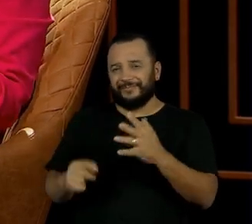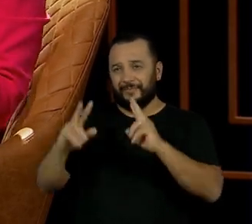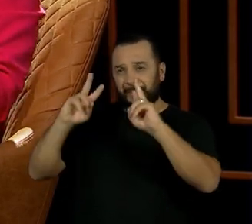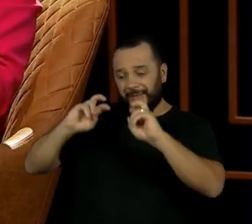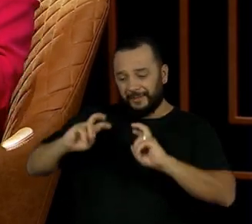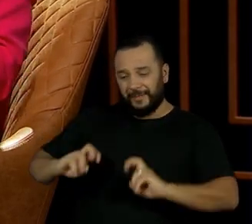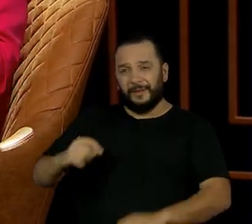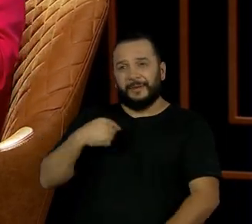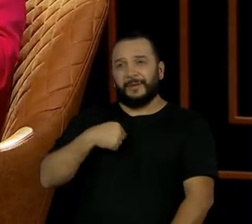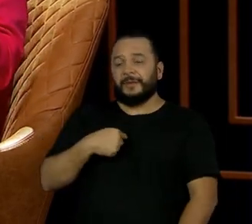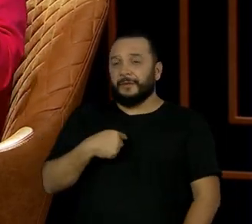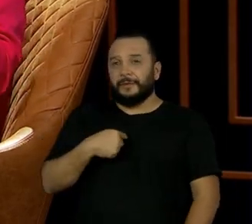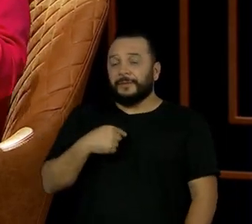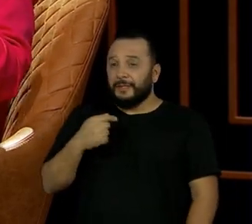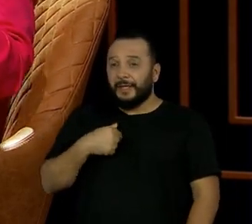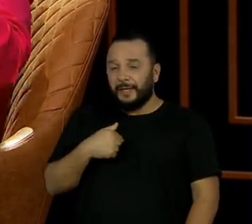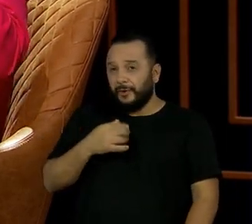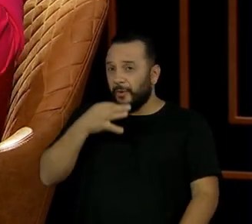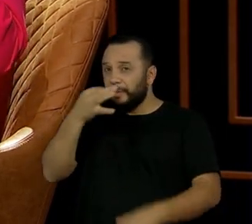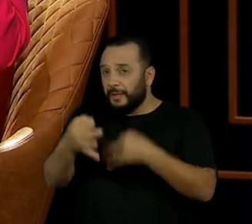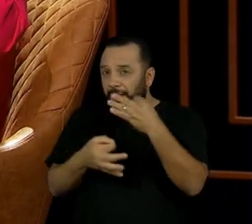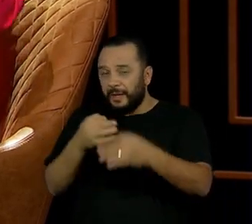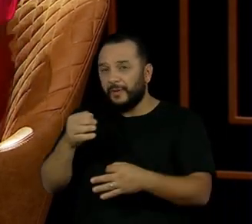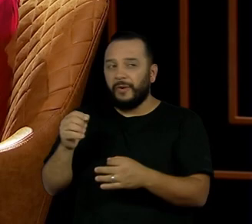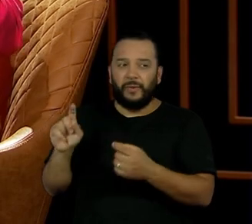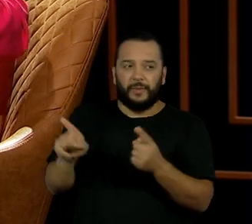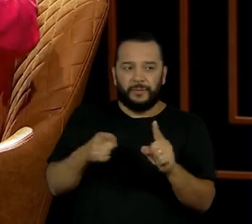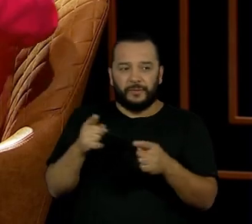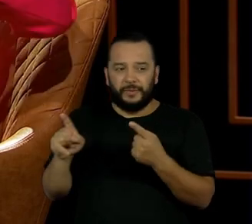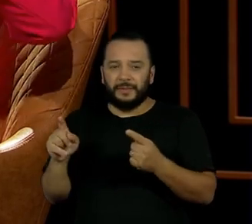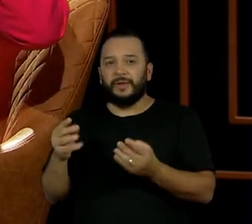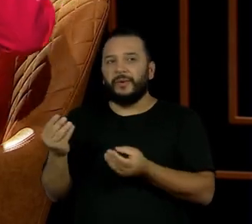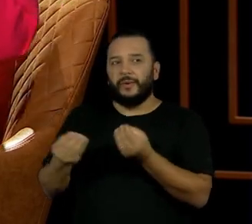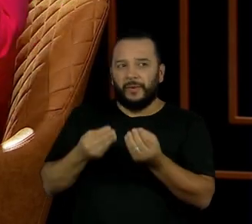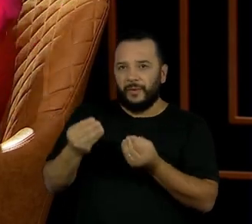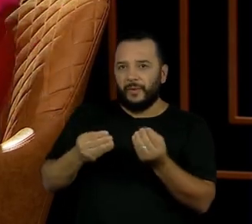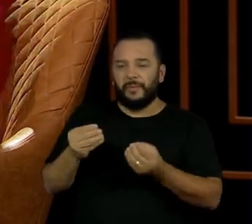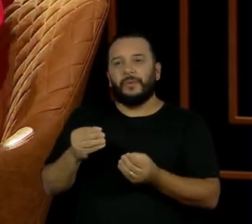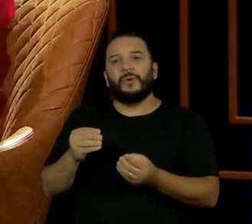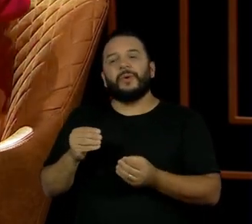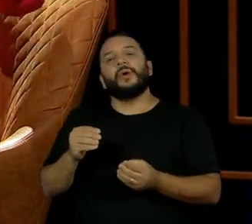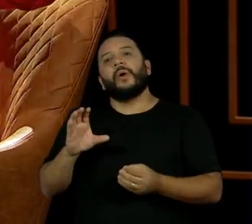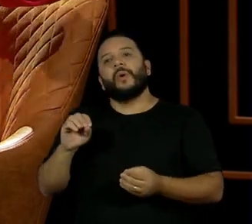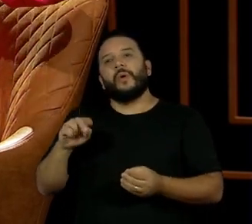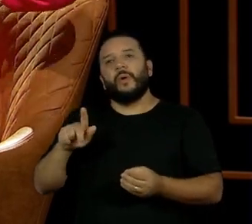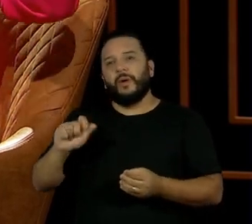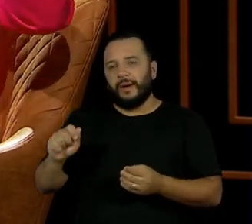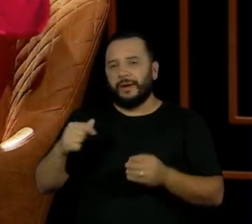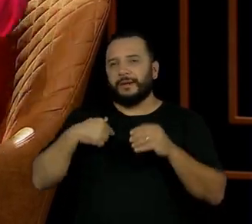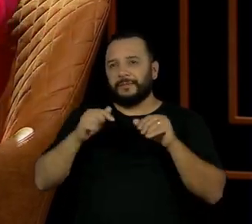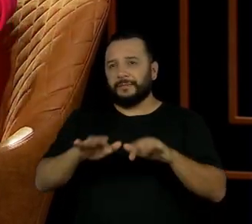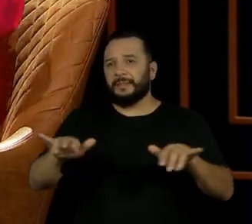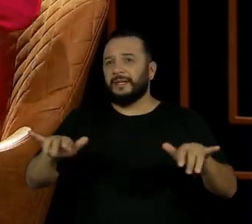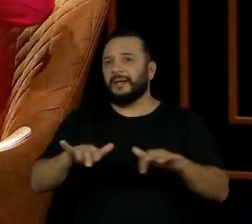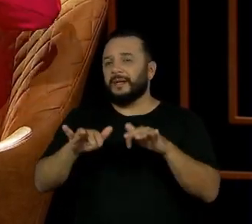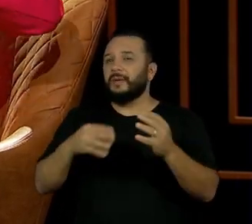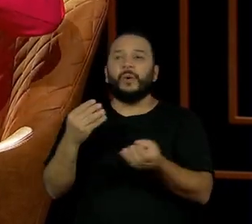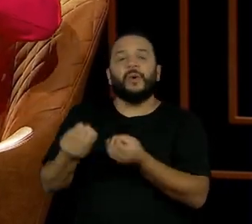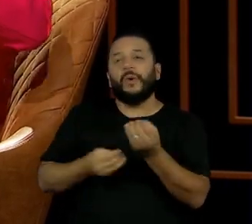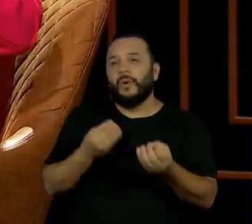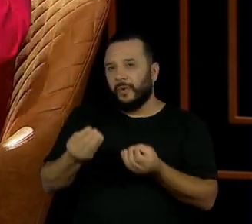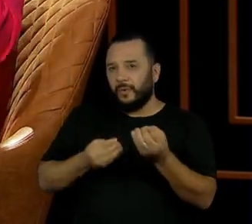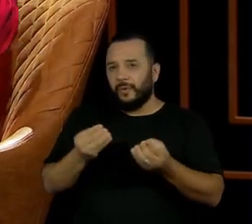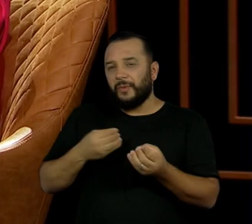que dá para ser aqui assim os metais e a levada e a Conga e o piano e como é que a gente pode